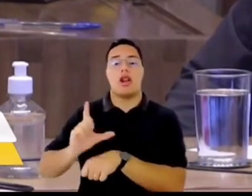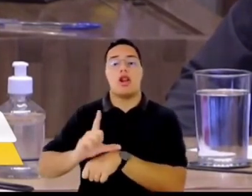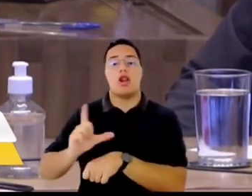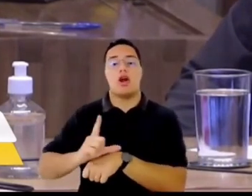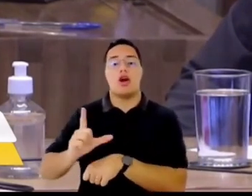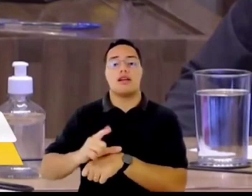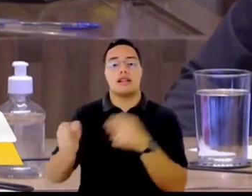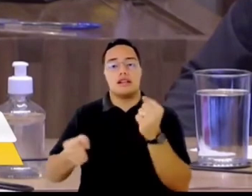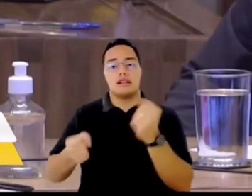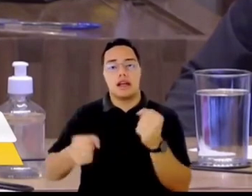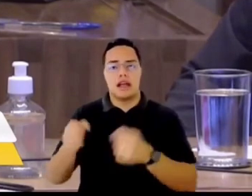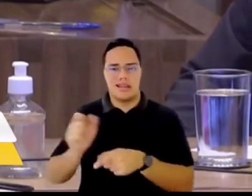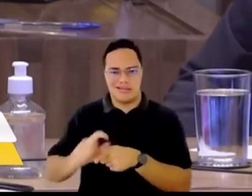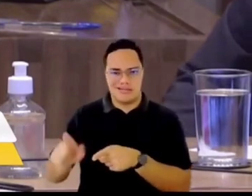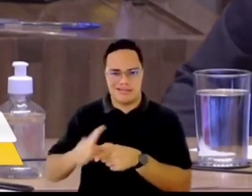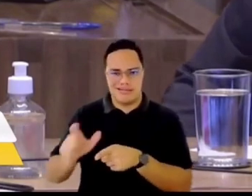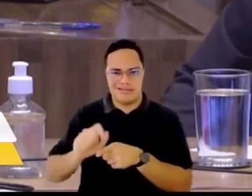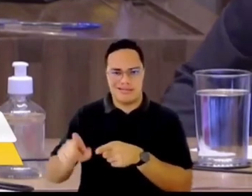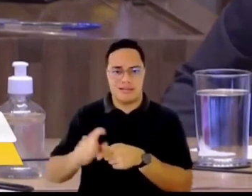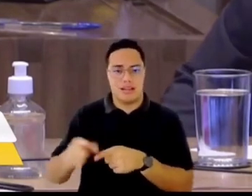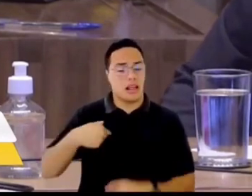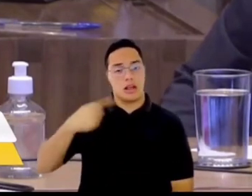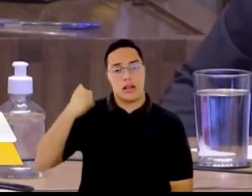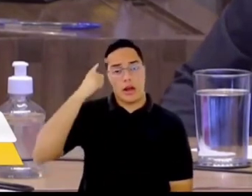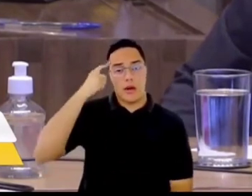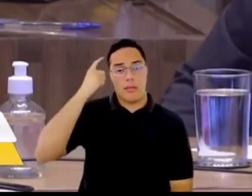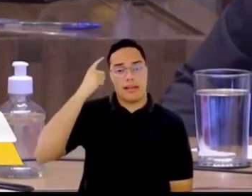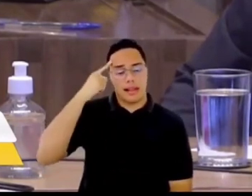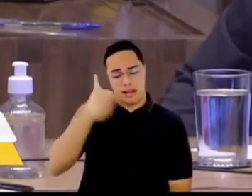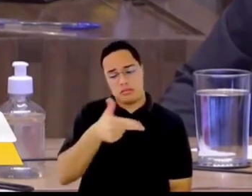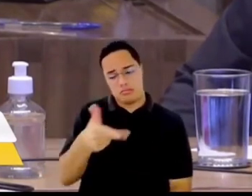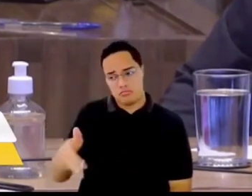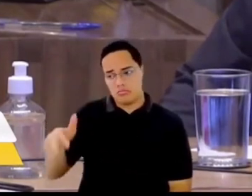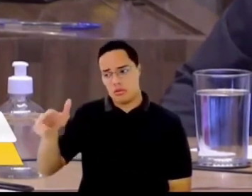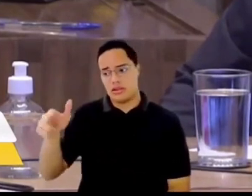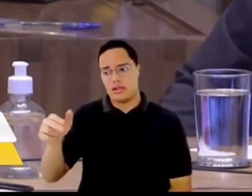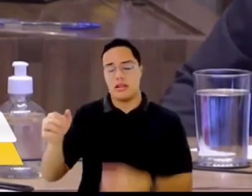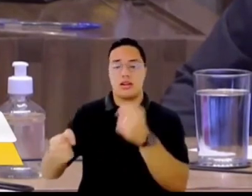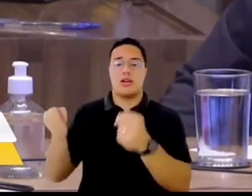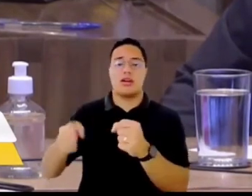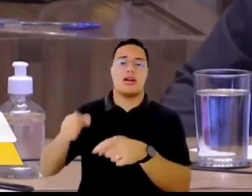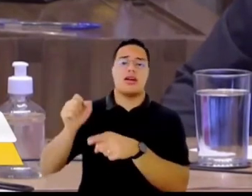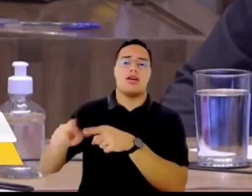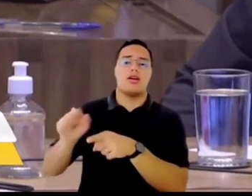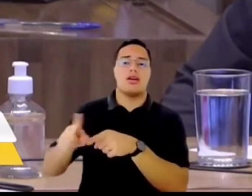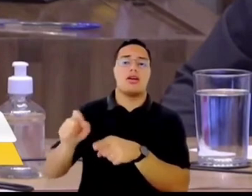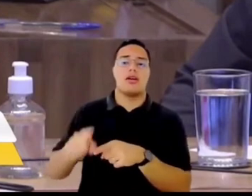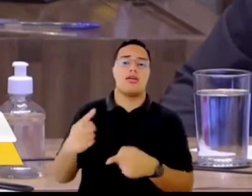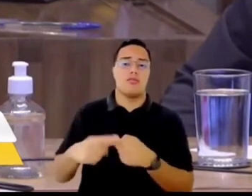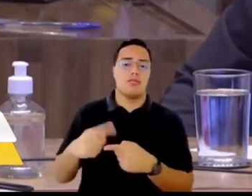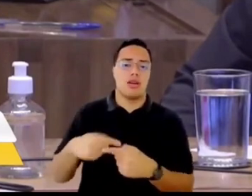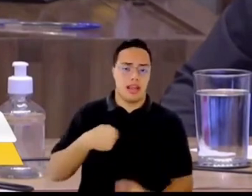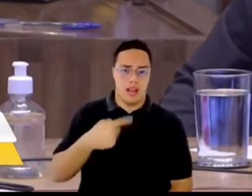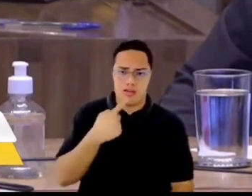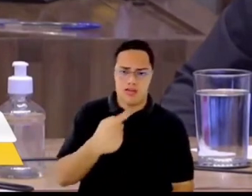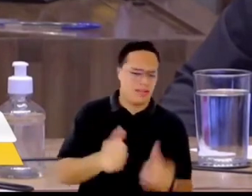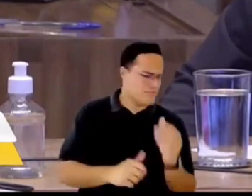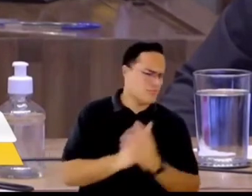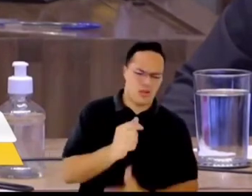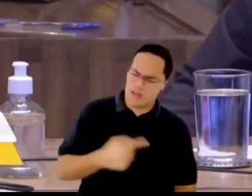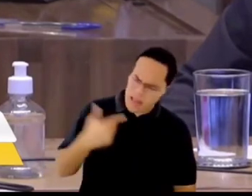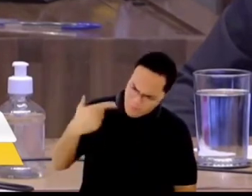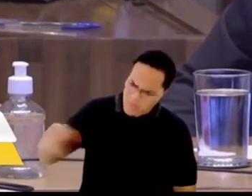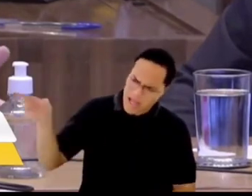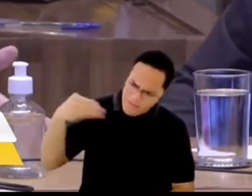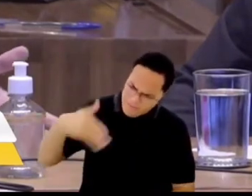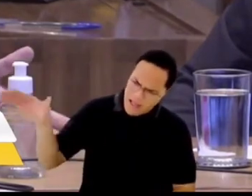estavam todas acesas. Eu imaginei que ele ia descer e alugar um carro, porque Sim. eu insistia muito que ele deixasse o meu veículo. Né? Eu